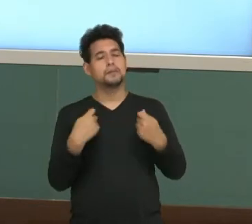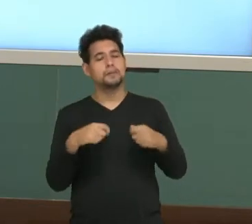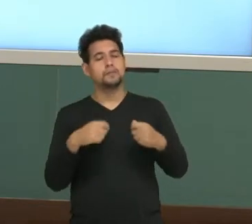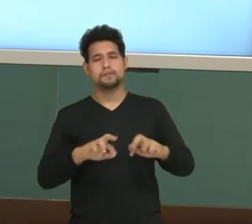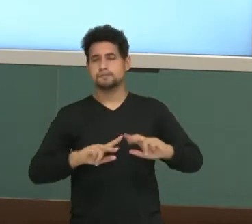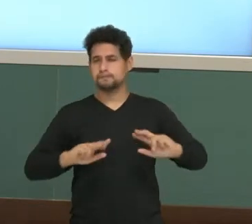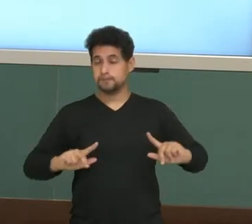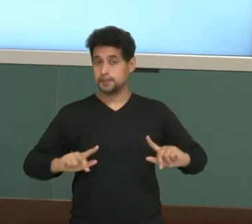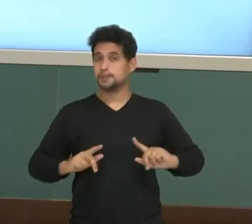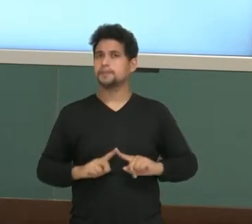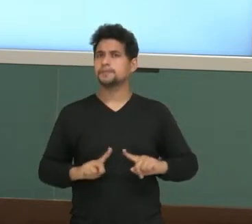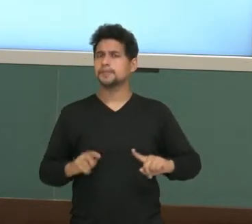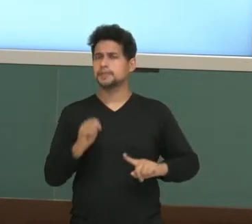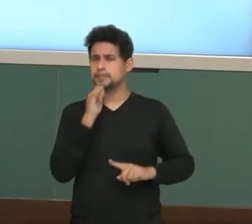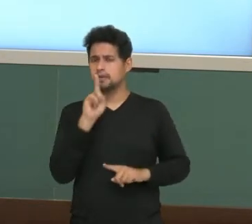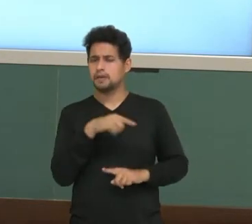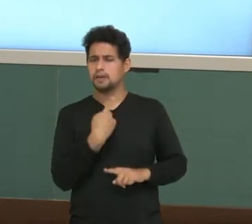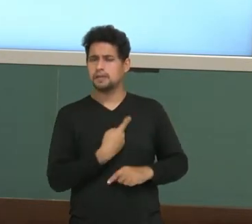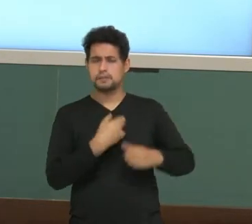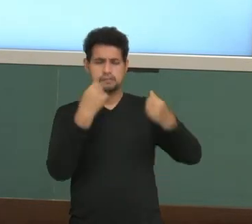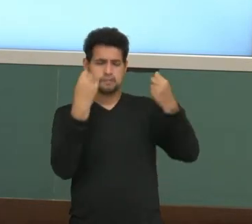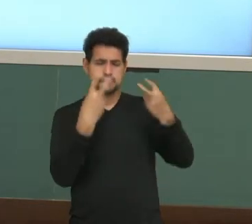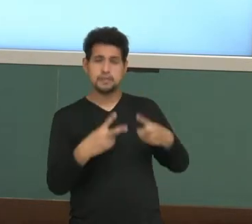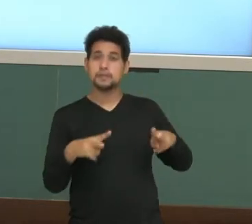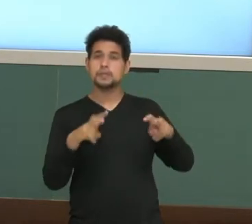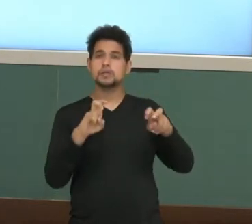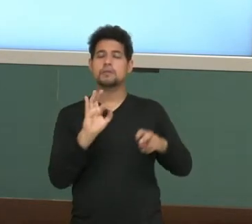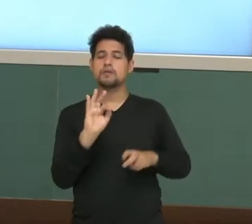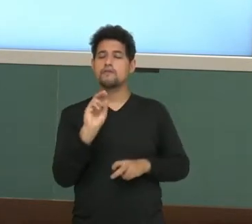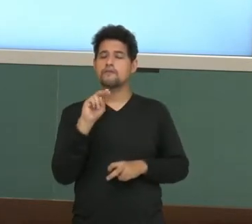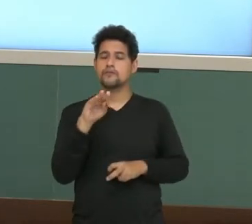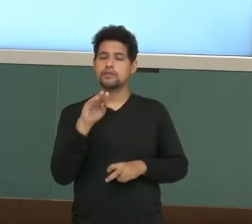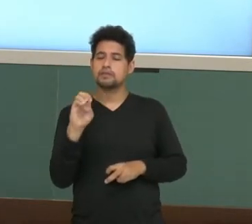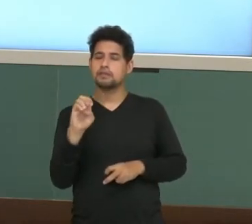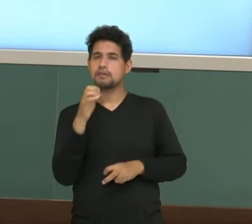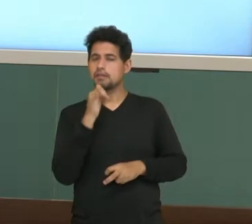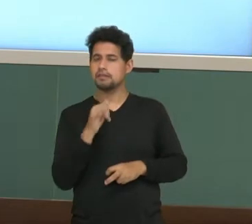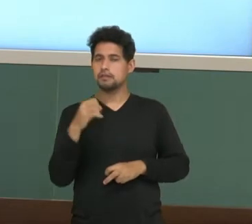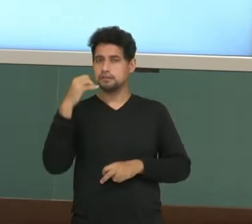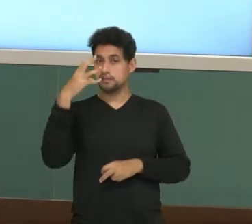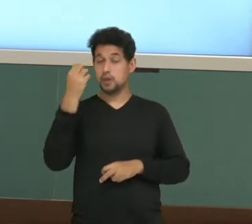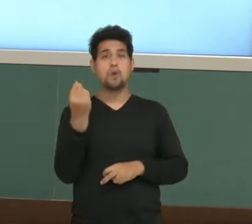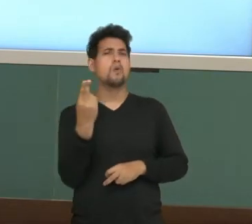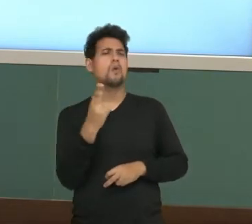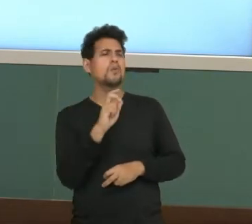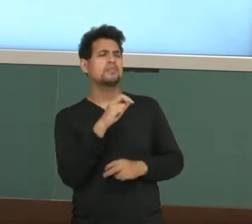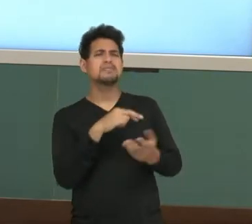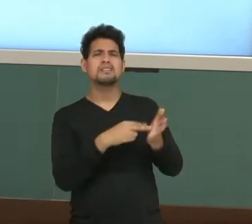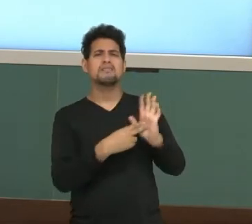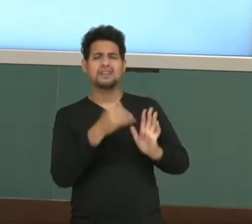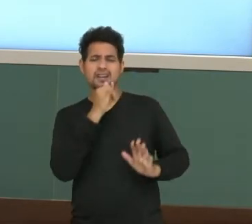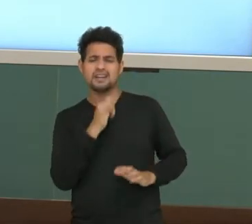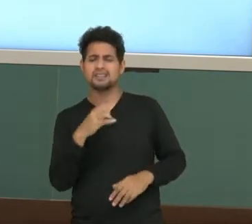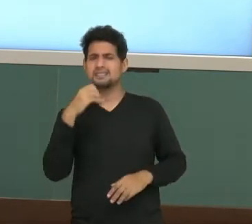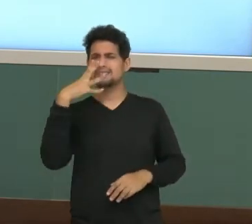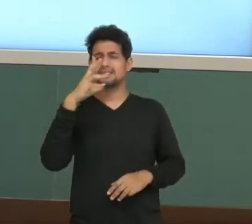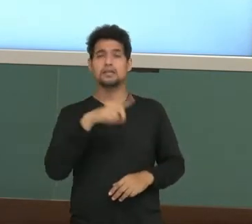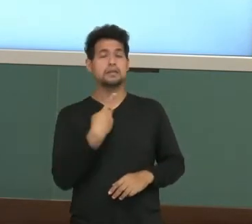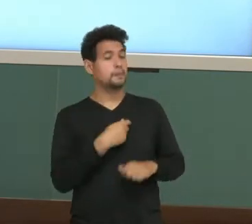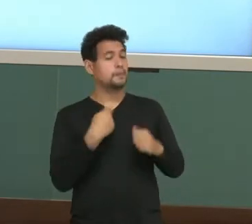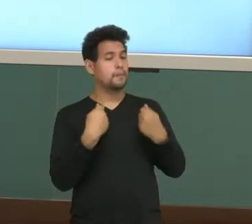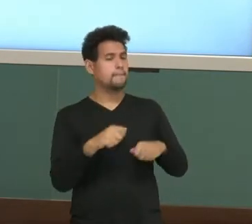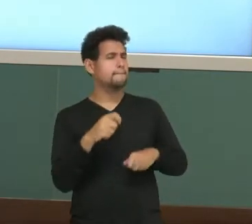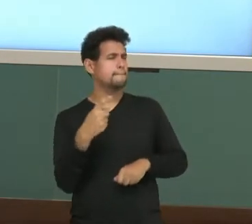de energia. Então, quando nós estamos falando das fontes de energia, ou ainda o que é energia, nós temos que